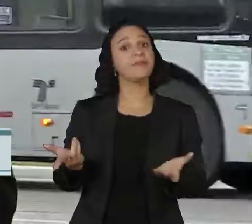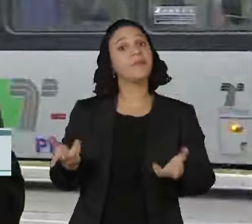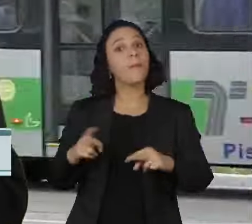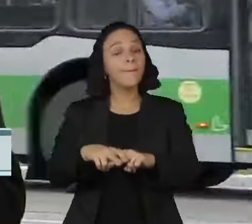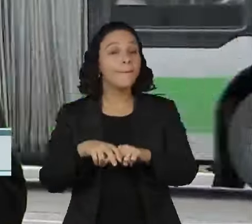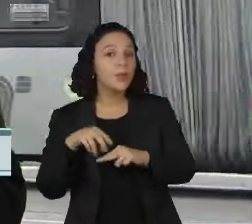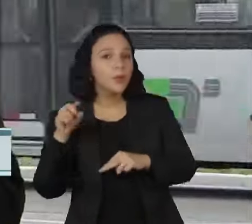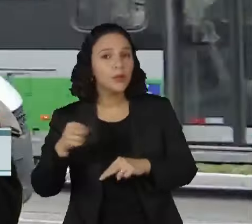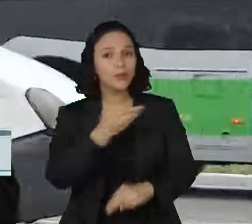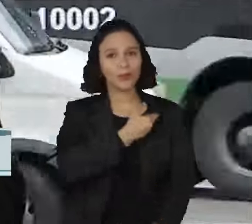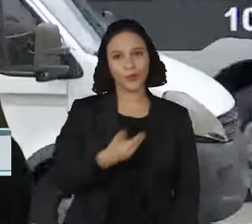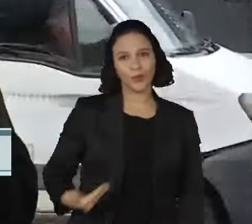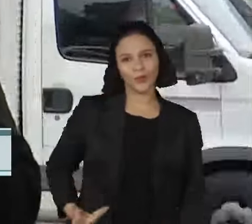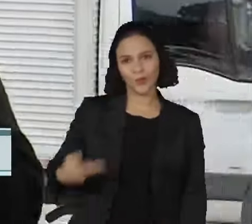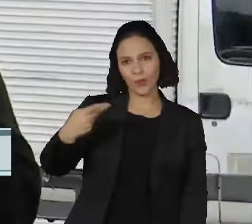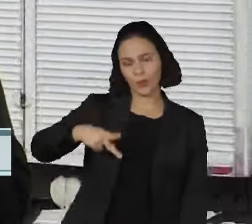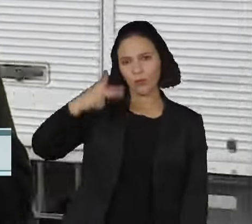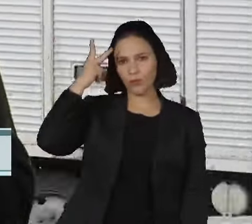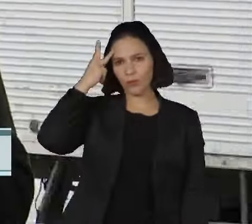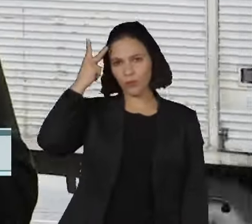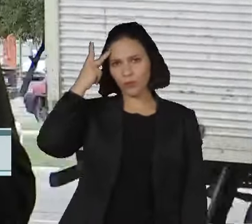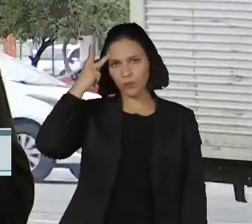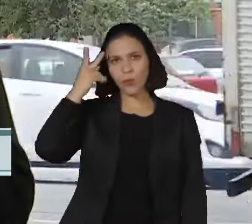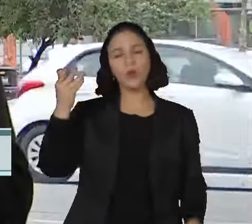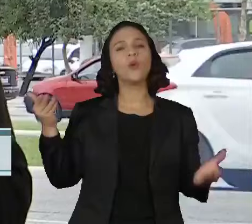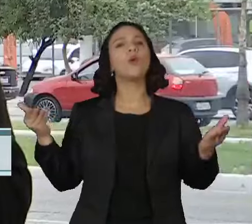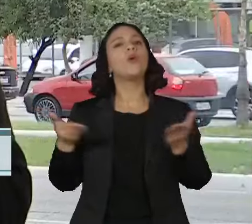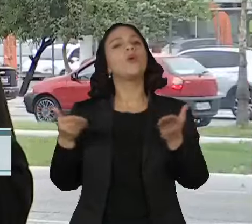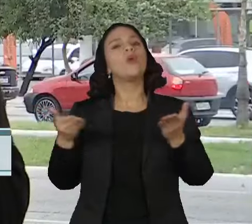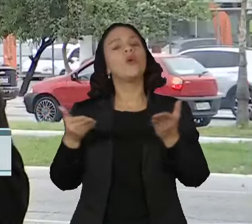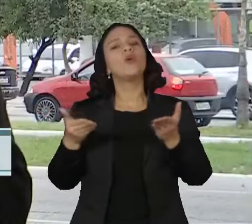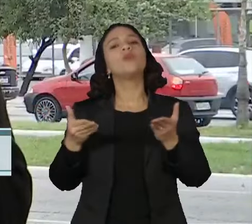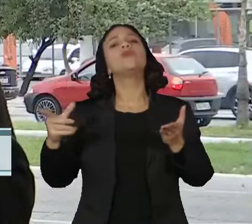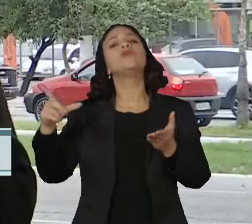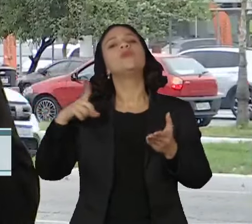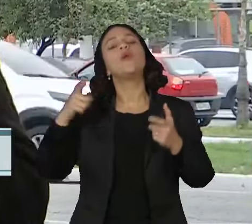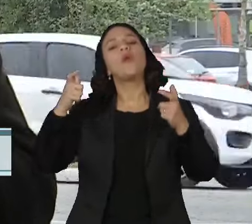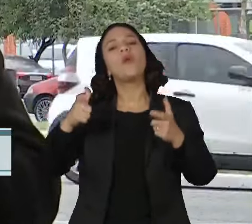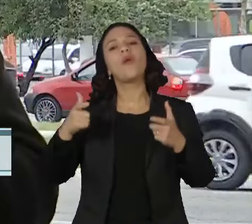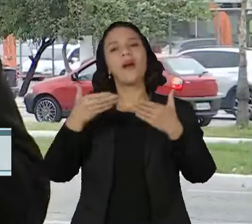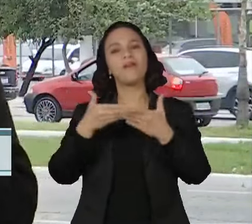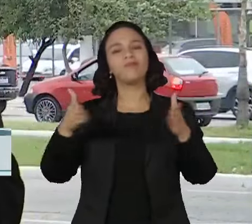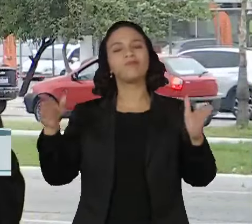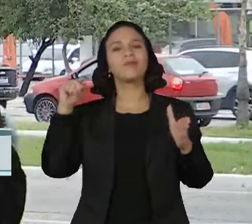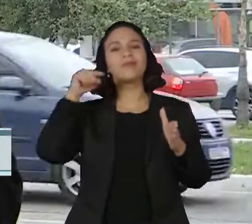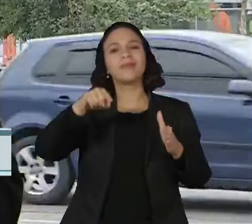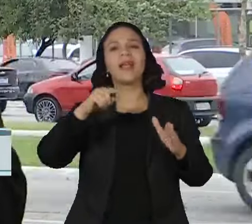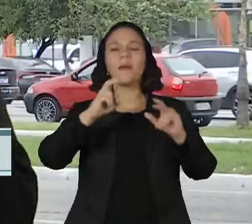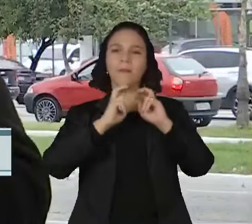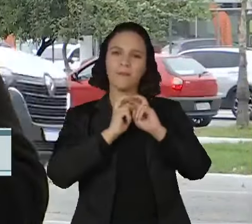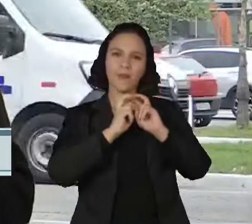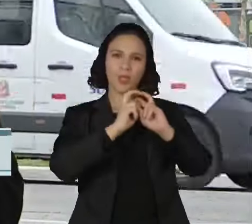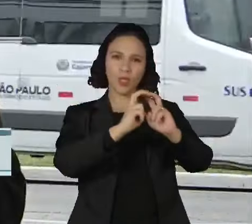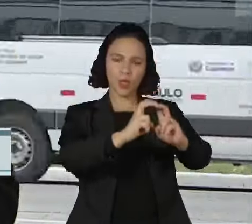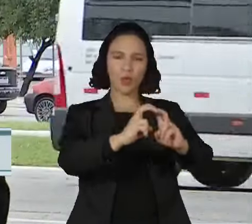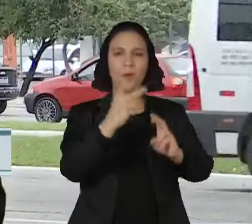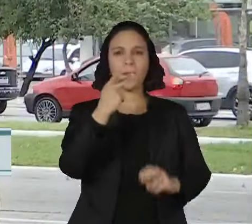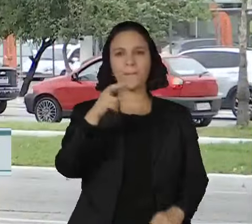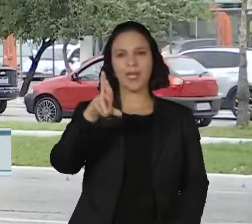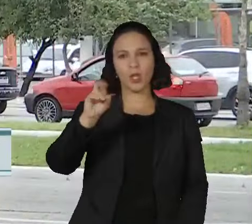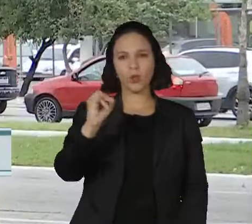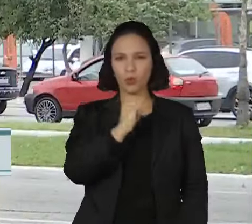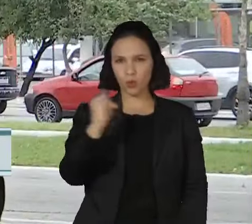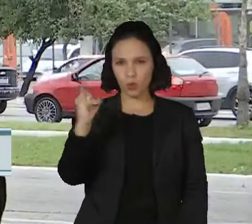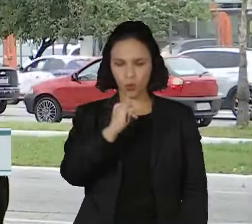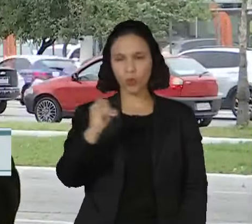o governo de São Paulo abre hoje a a São Pedro I do metrô é o abrigo solidário né que vai